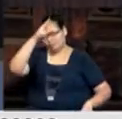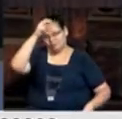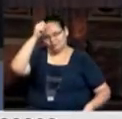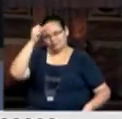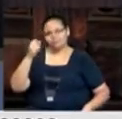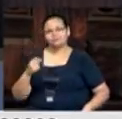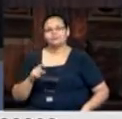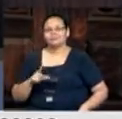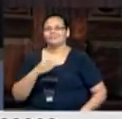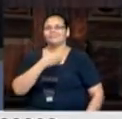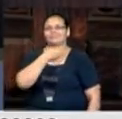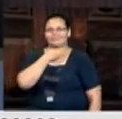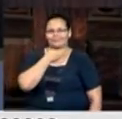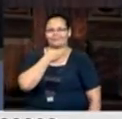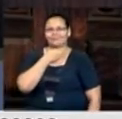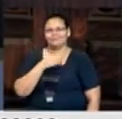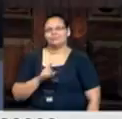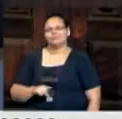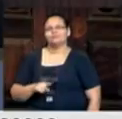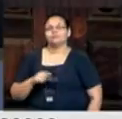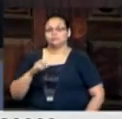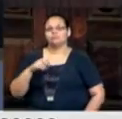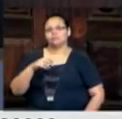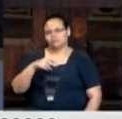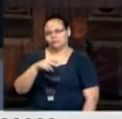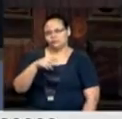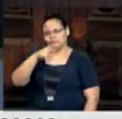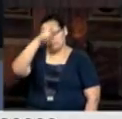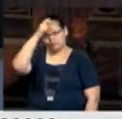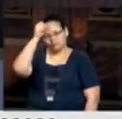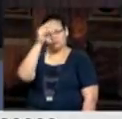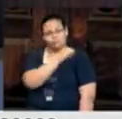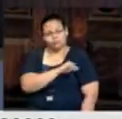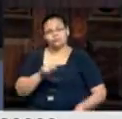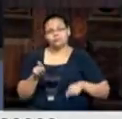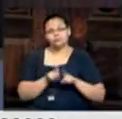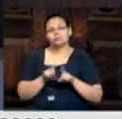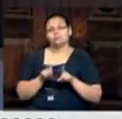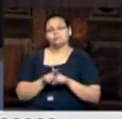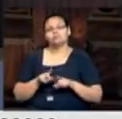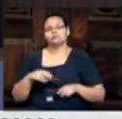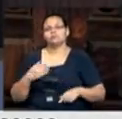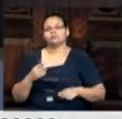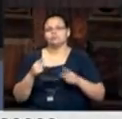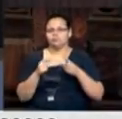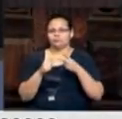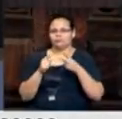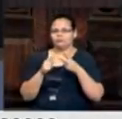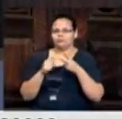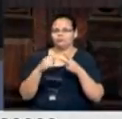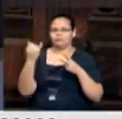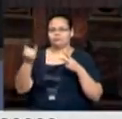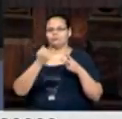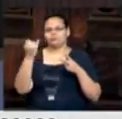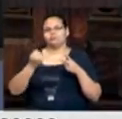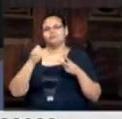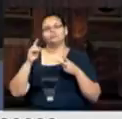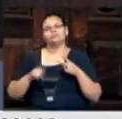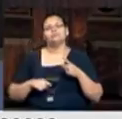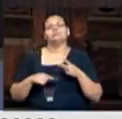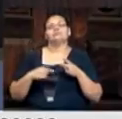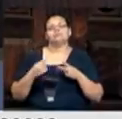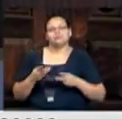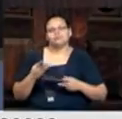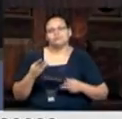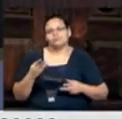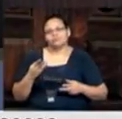crise previdenciária também no município do Rio de Janeiro. Segundo ponto muito importante, a questão da prioridade aos